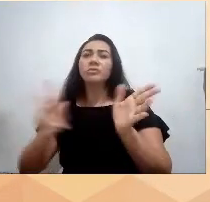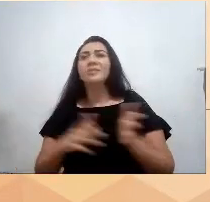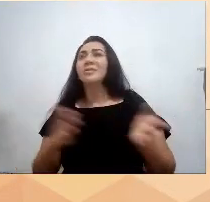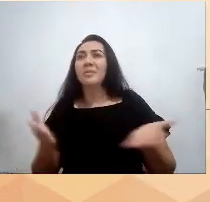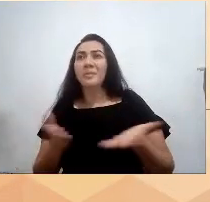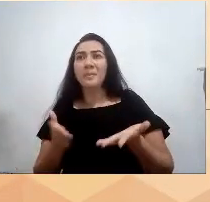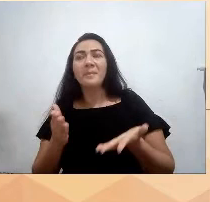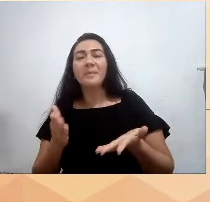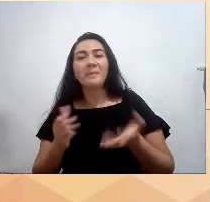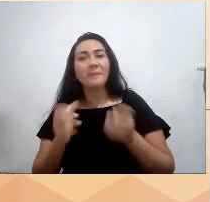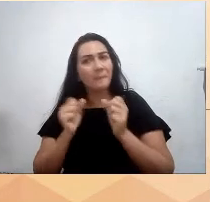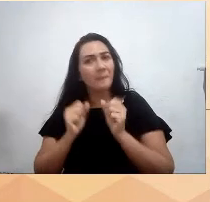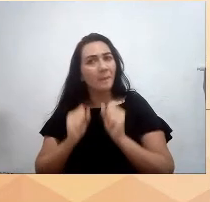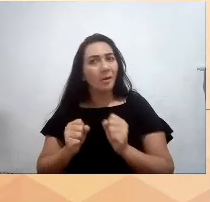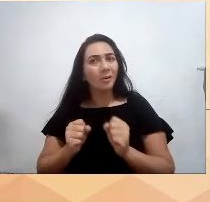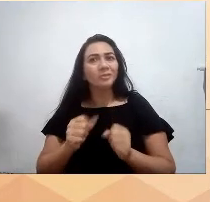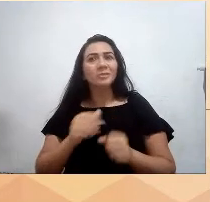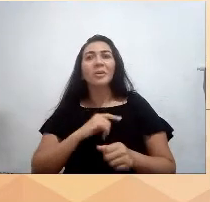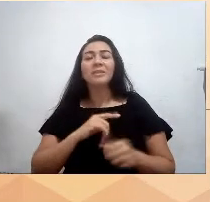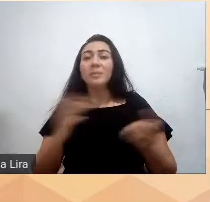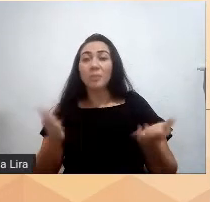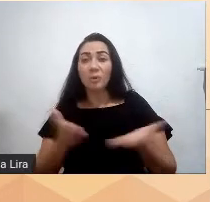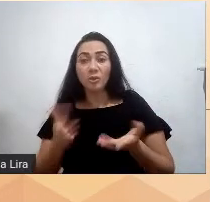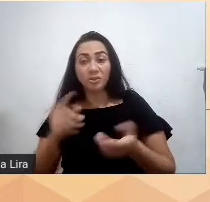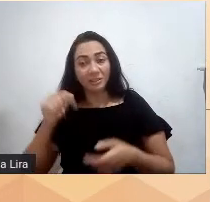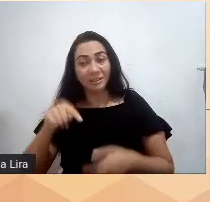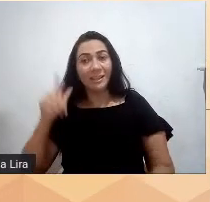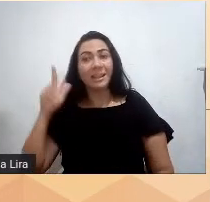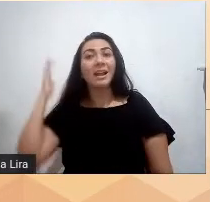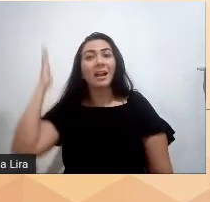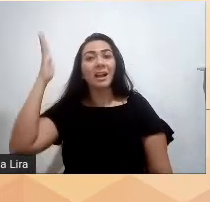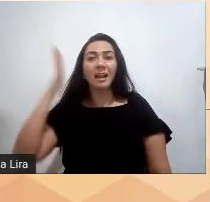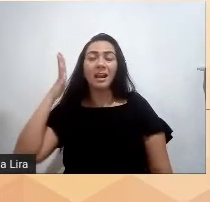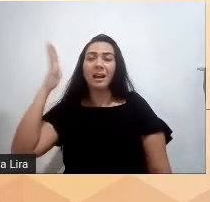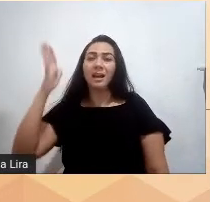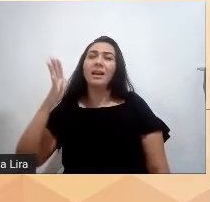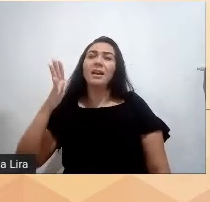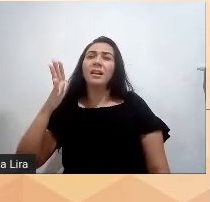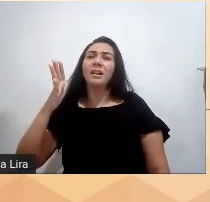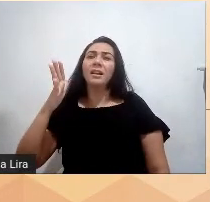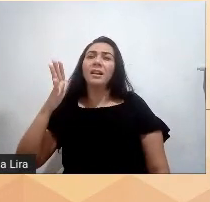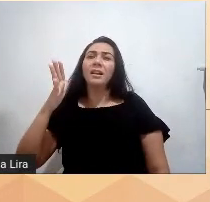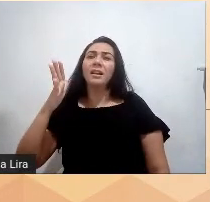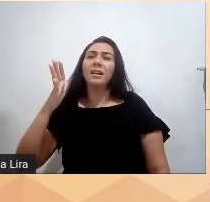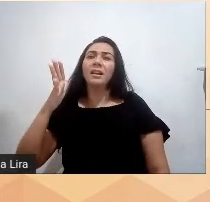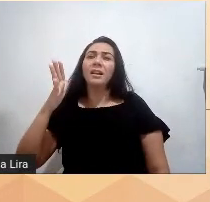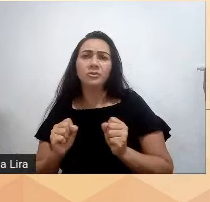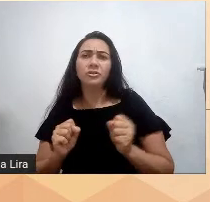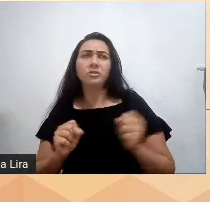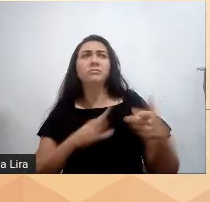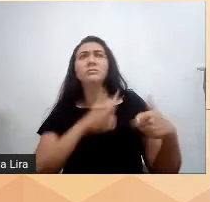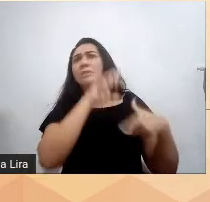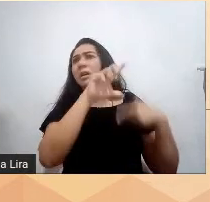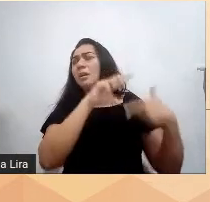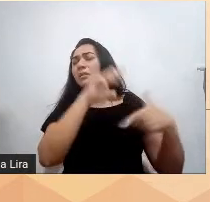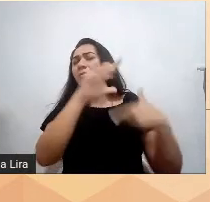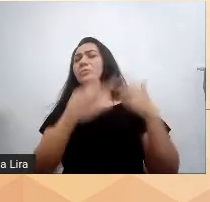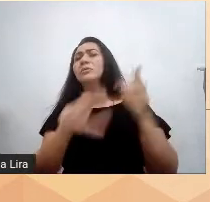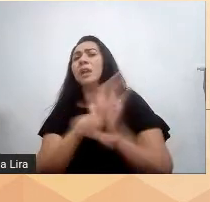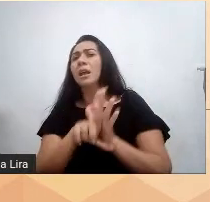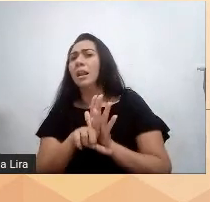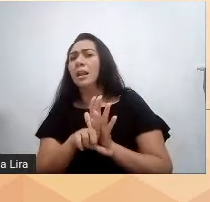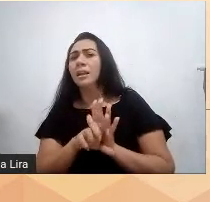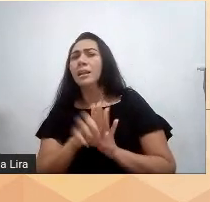através de algum mecanismo de incentivo, inclusive o de incentivo à cultura, né, a lei federal, podendo ser também